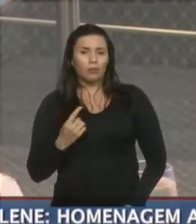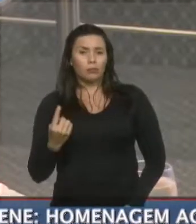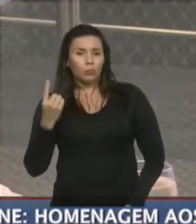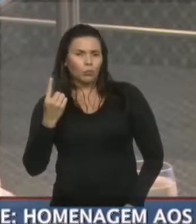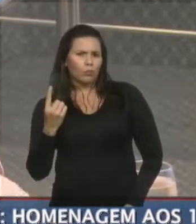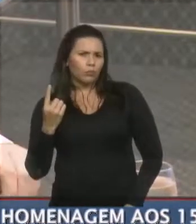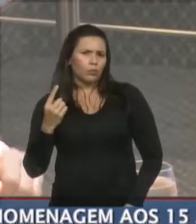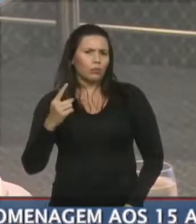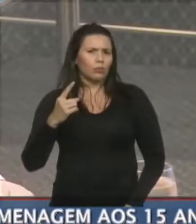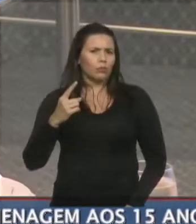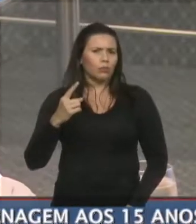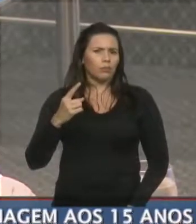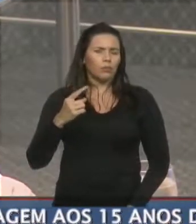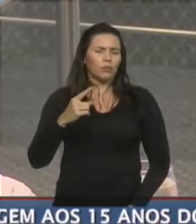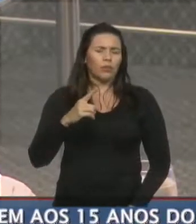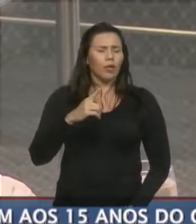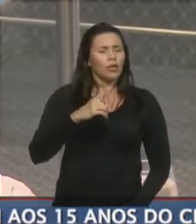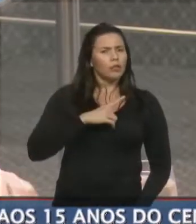aqui,